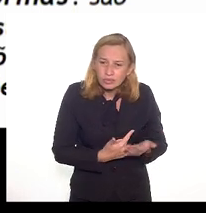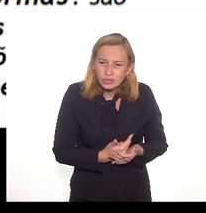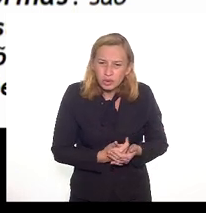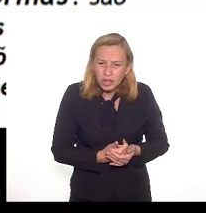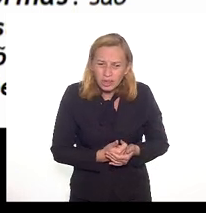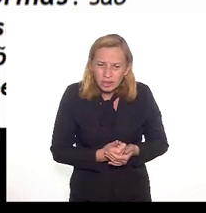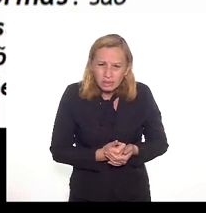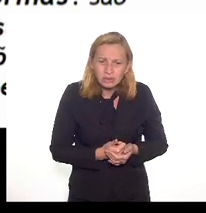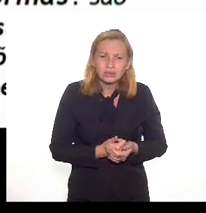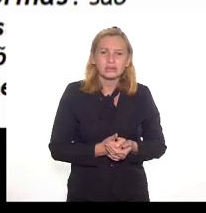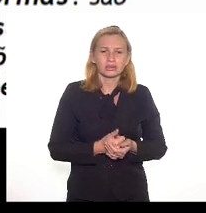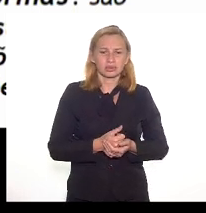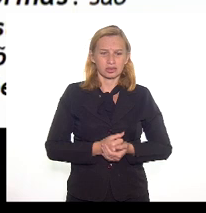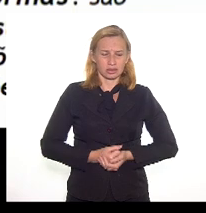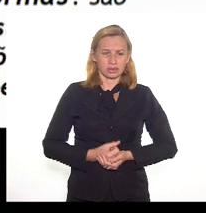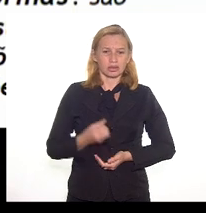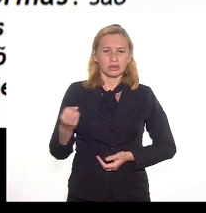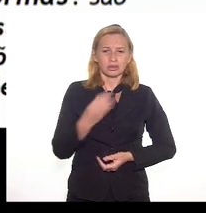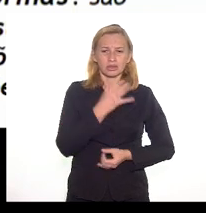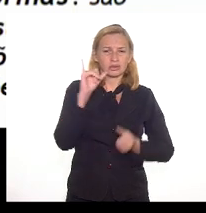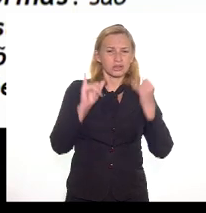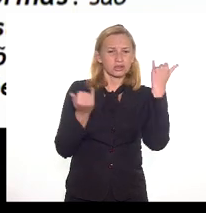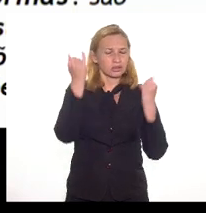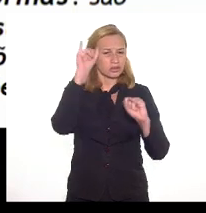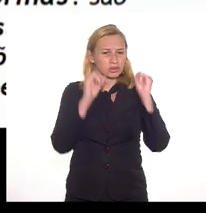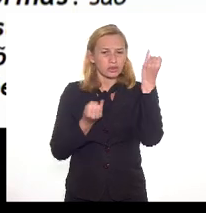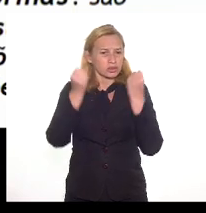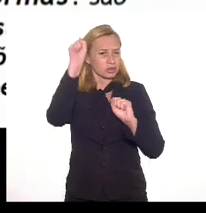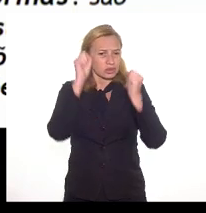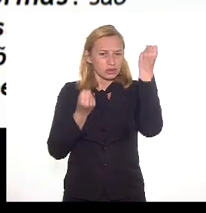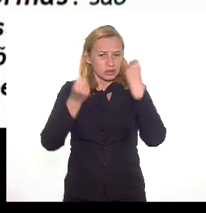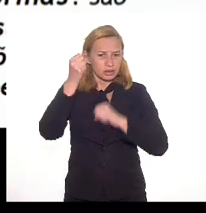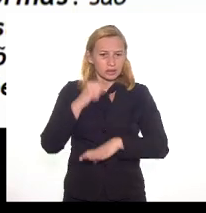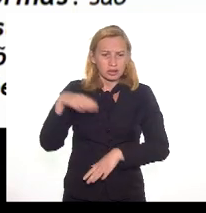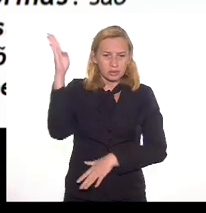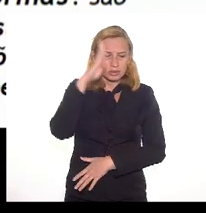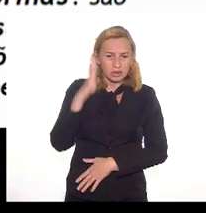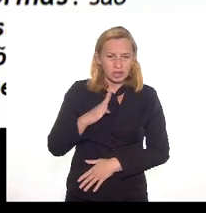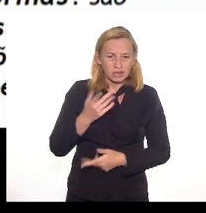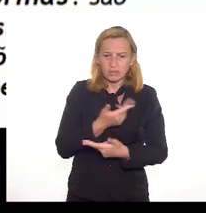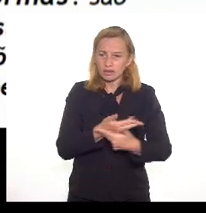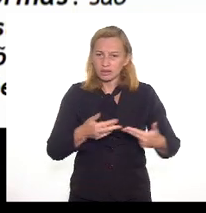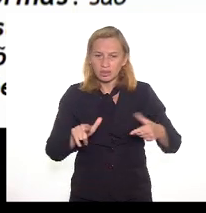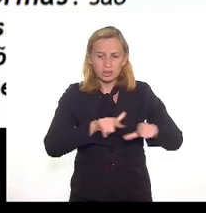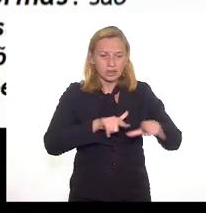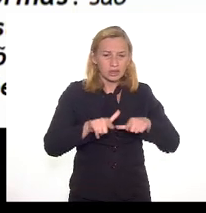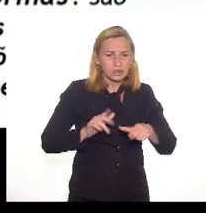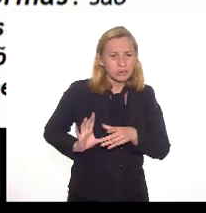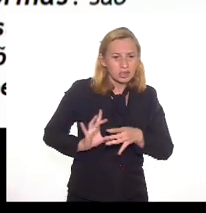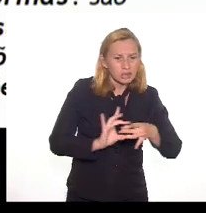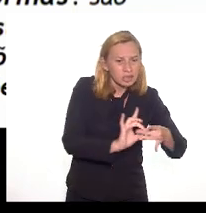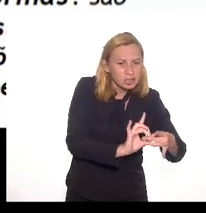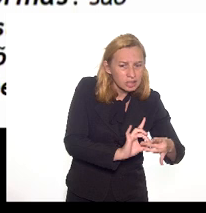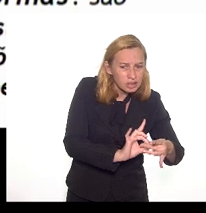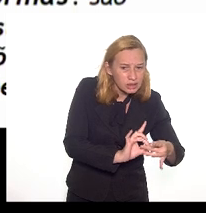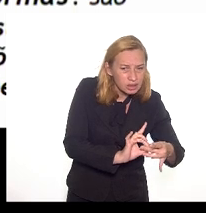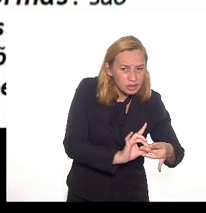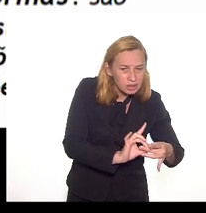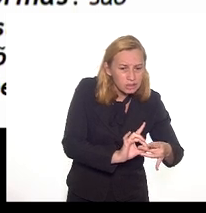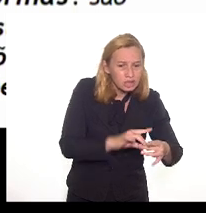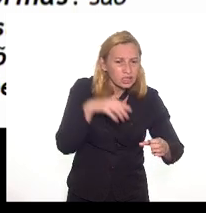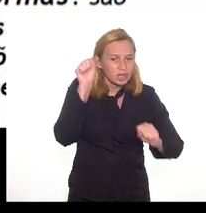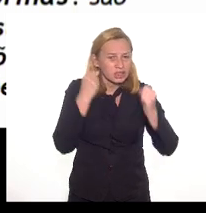naval e com a indústria brasileira, né? Que a gente tem muitos serviços ligados à indústria